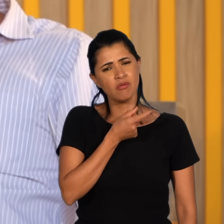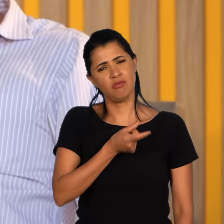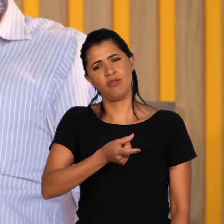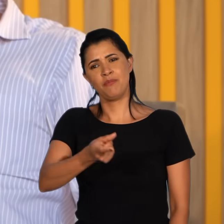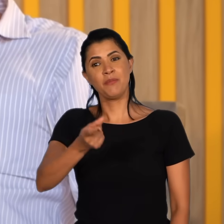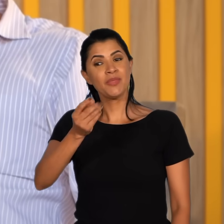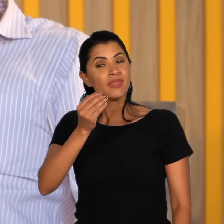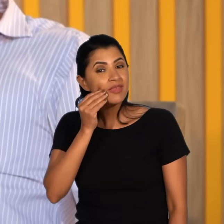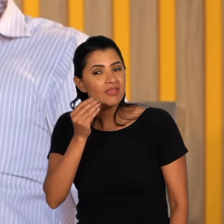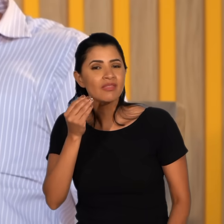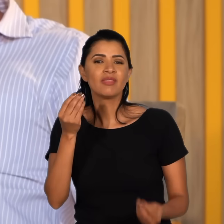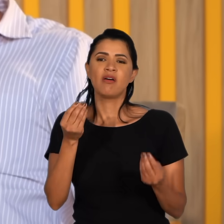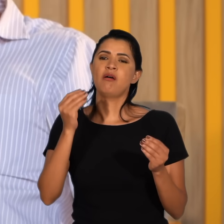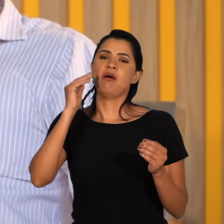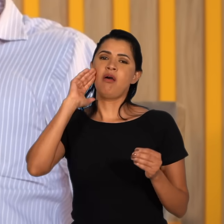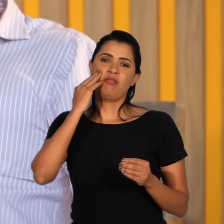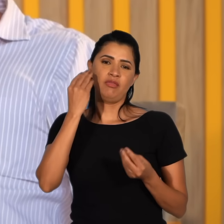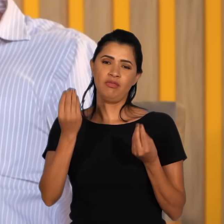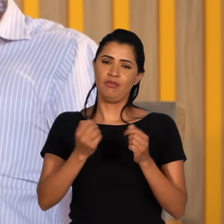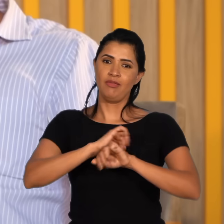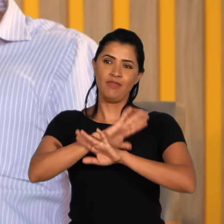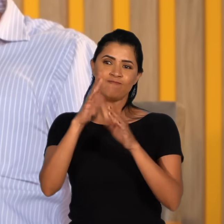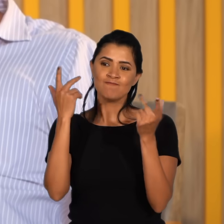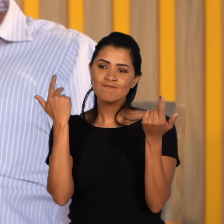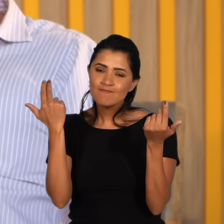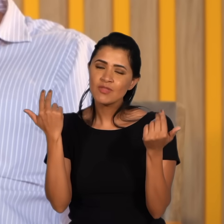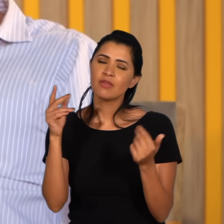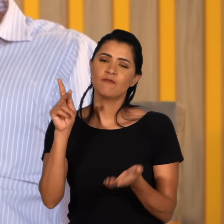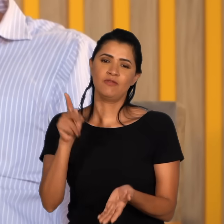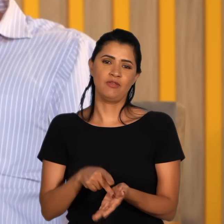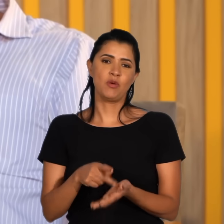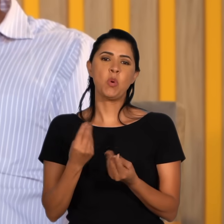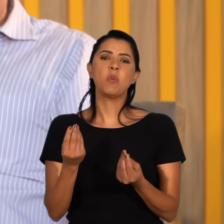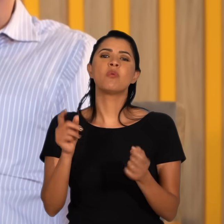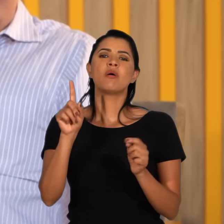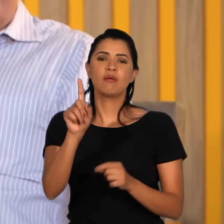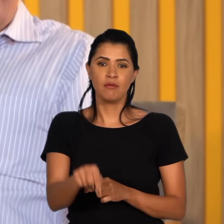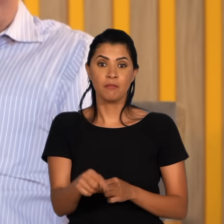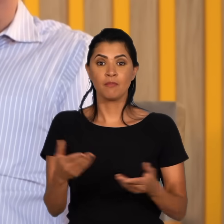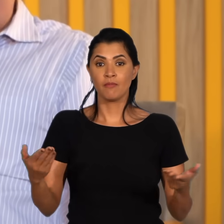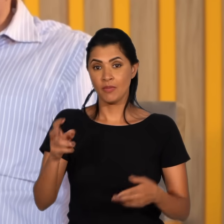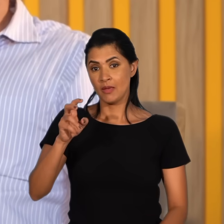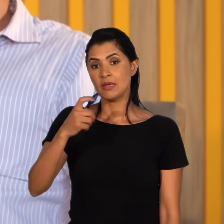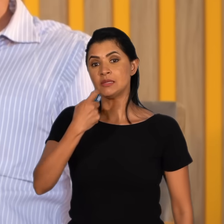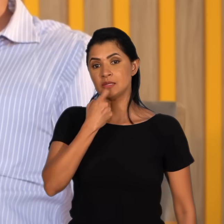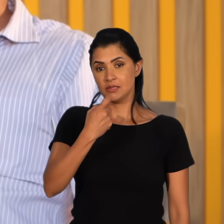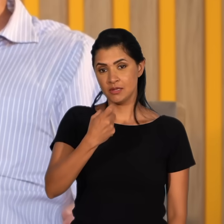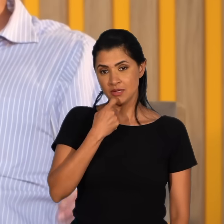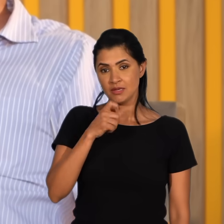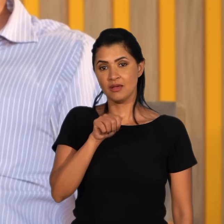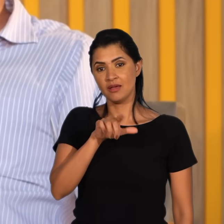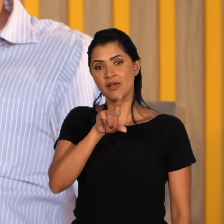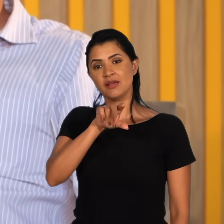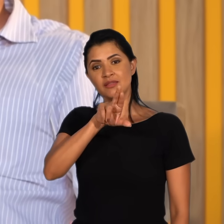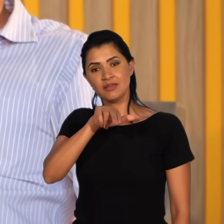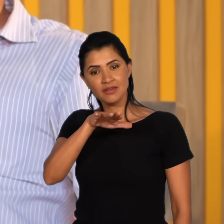eternidade para tentar compreender na plenitude do que realmente é E aí chegamos agora na sexta-feira Adriano tem aqui o o